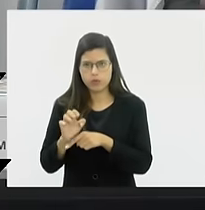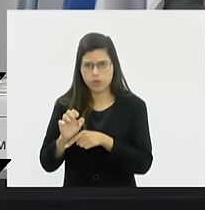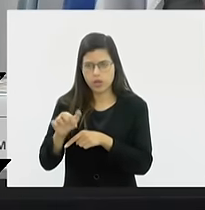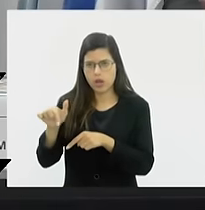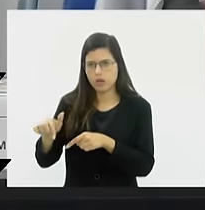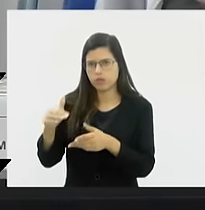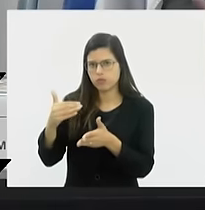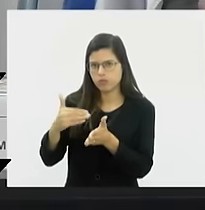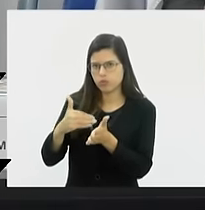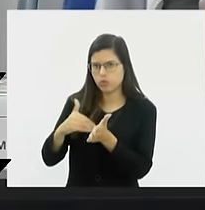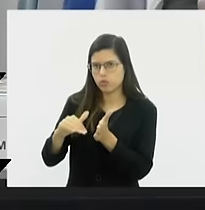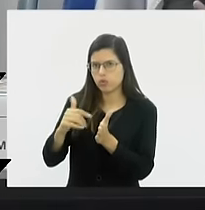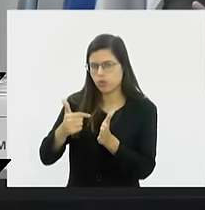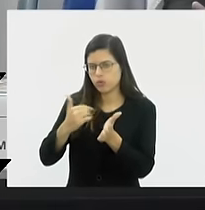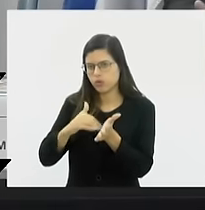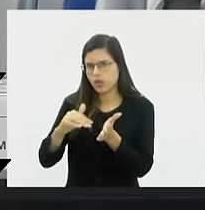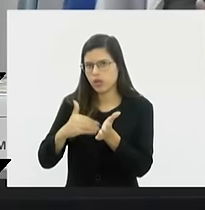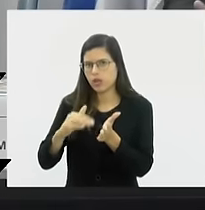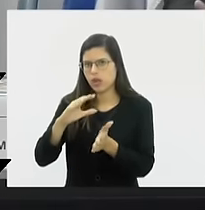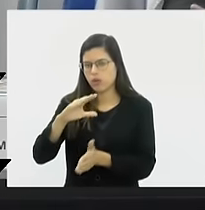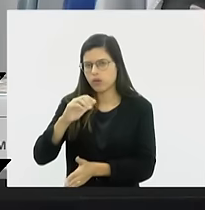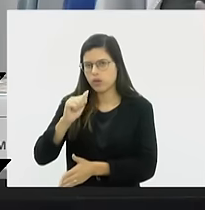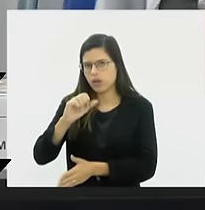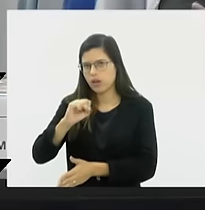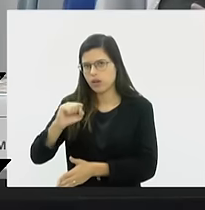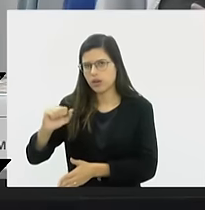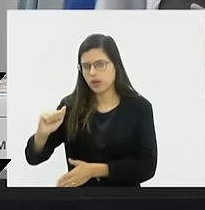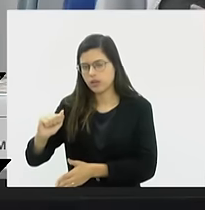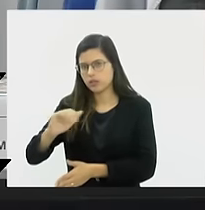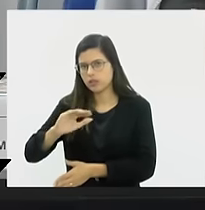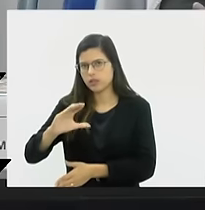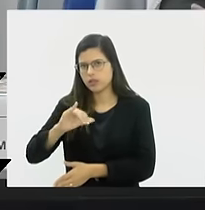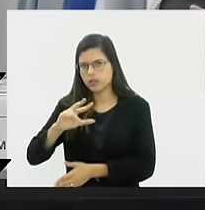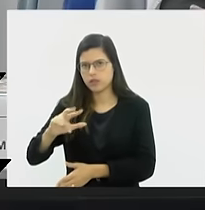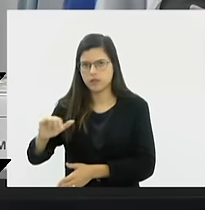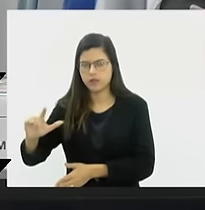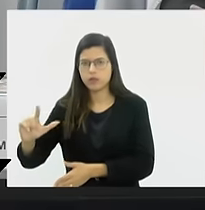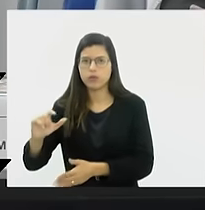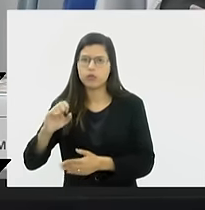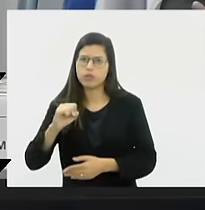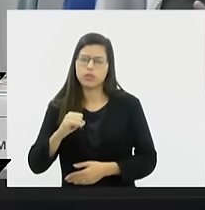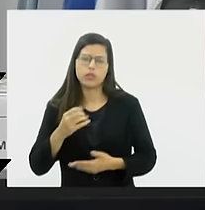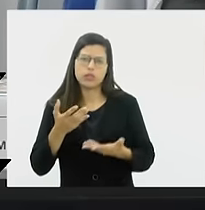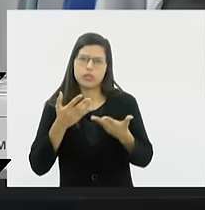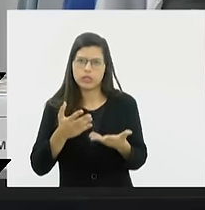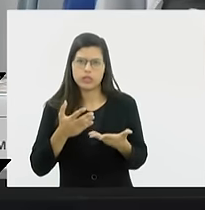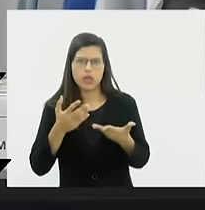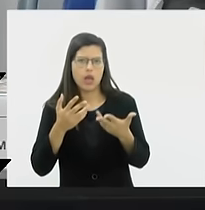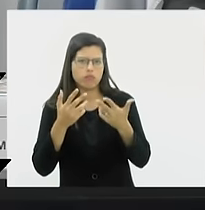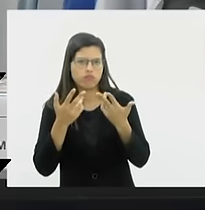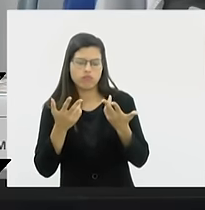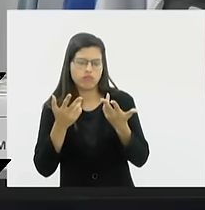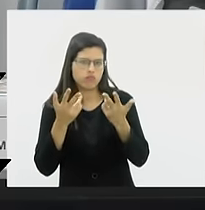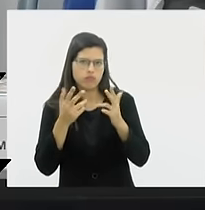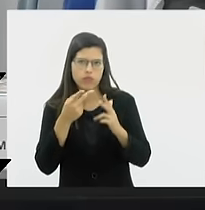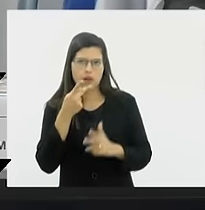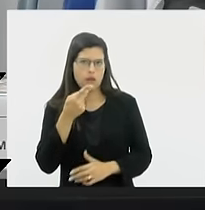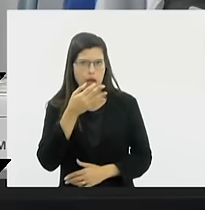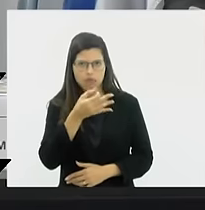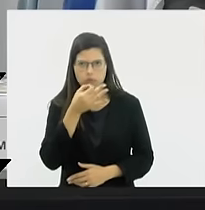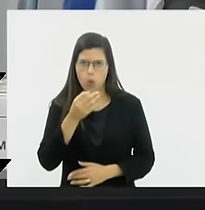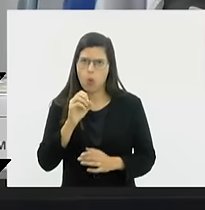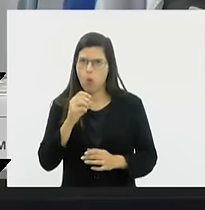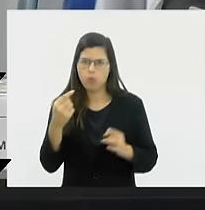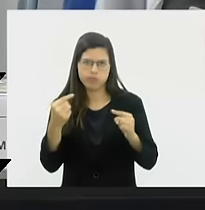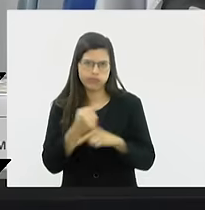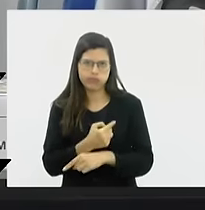Civil. Se algum colega quiser fazer alguma observação ou alguma discordância diante do que a gente